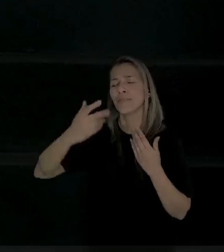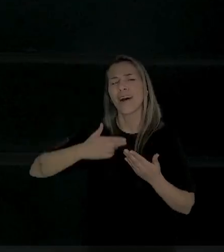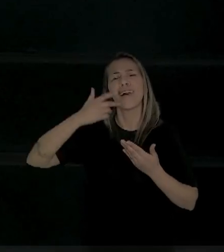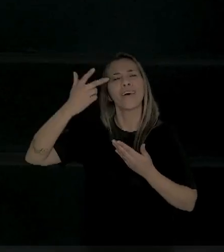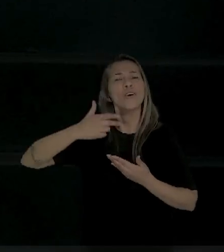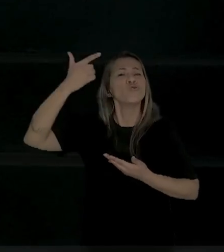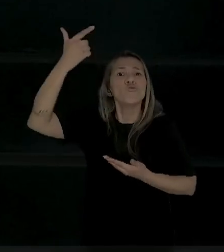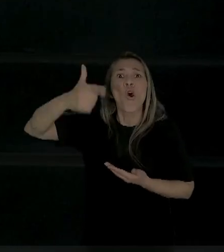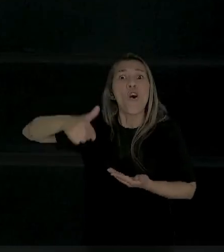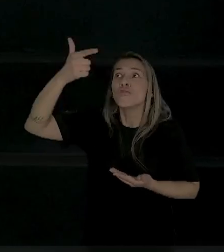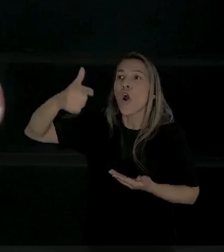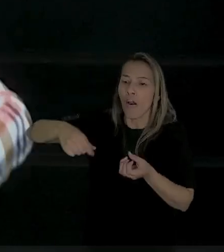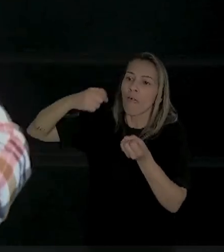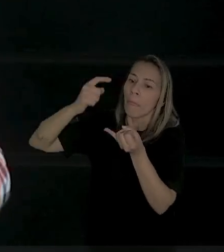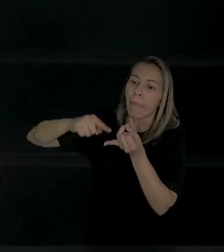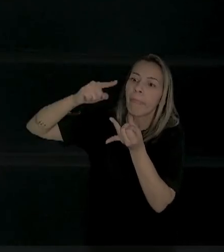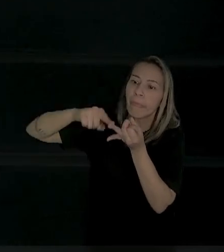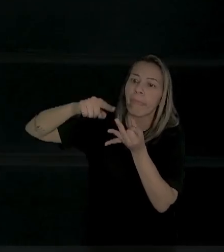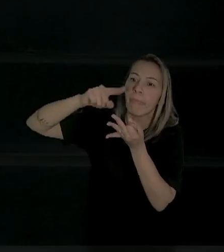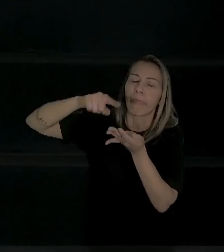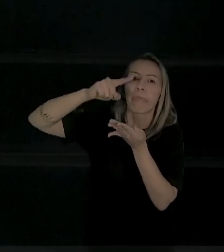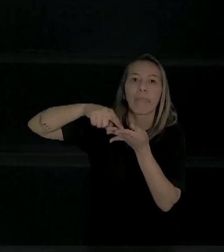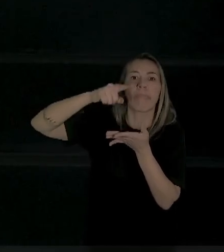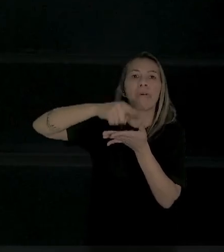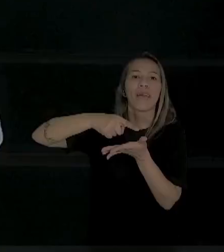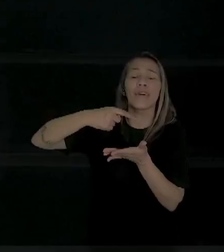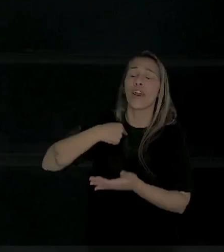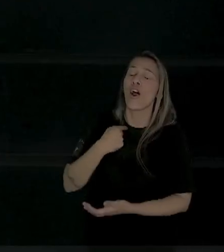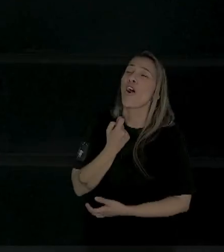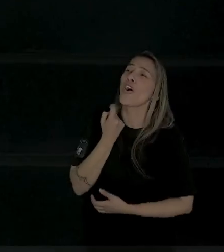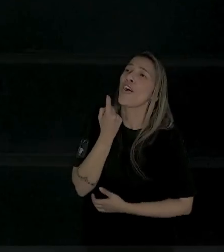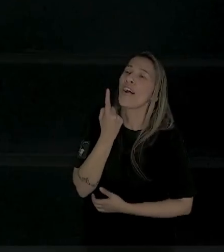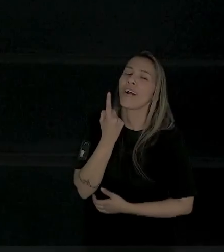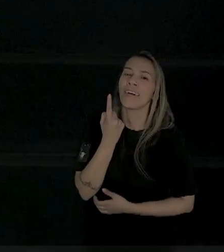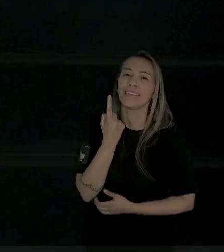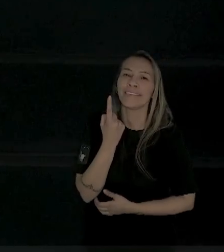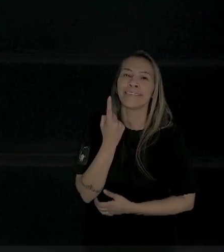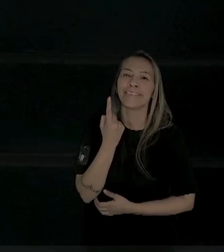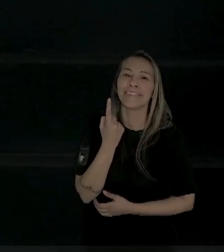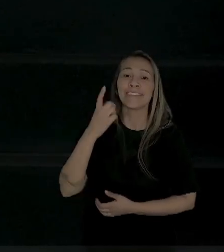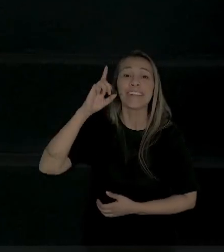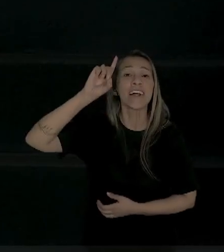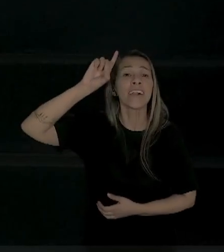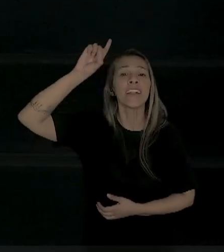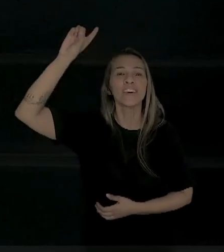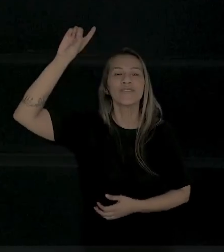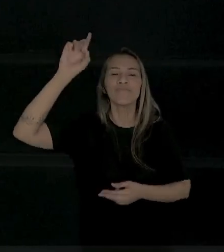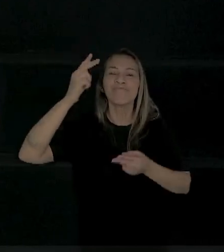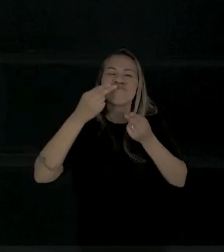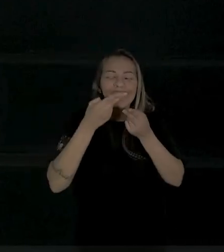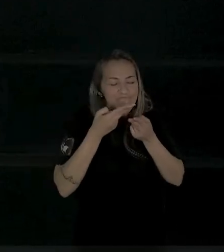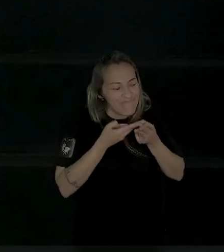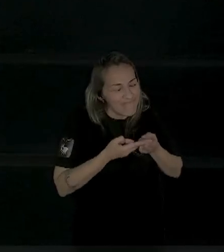pá, pá, pá, e eu fiquei só. Que bom que Deus tem paciência com a gente. Que bom